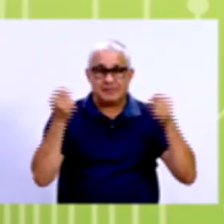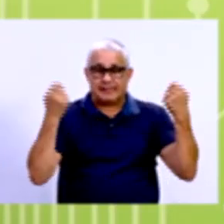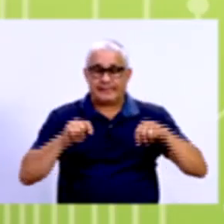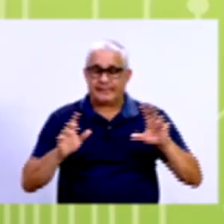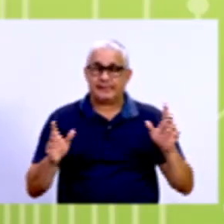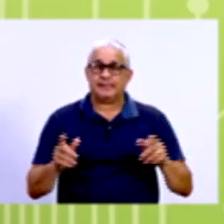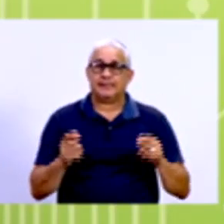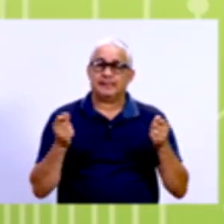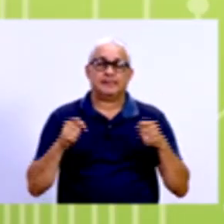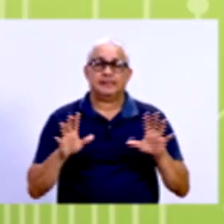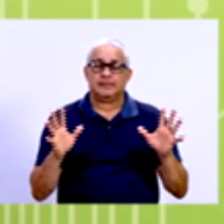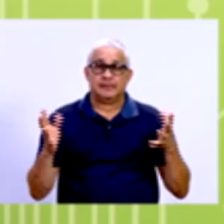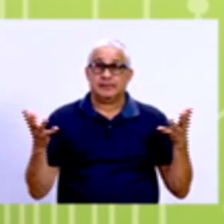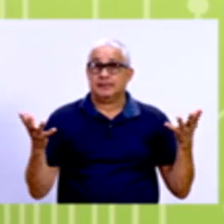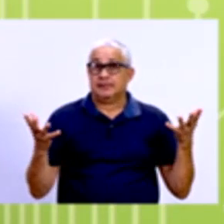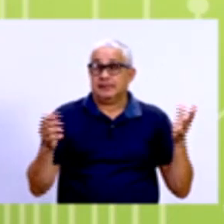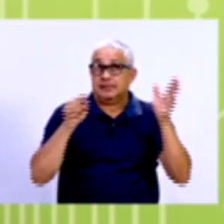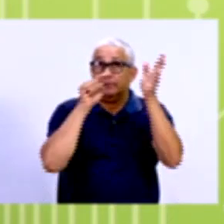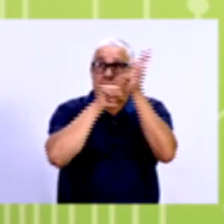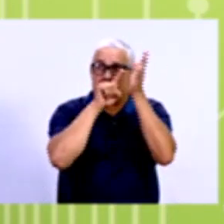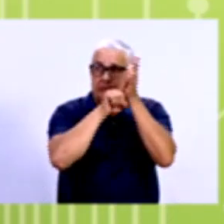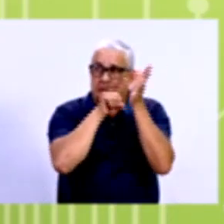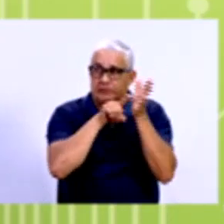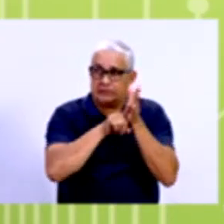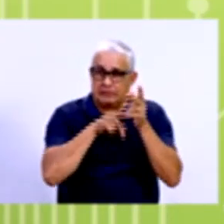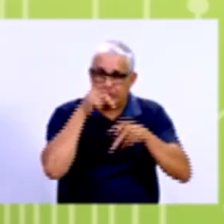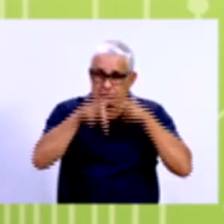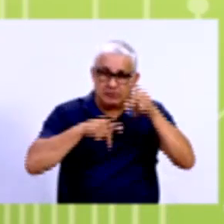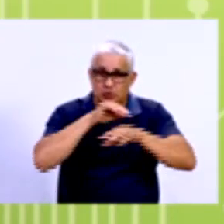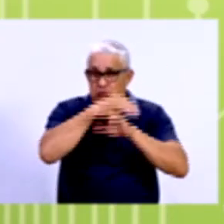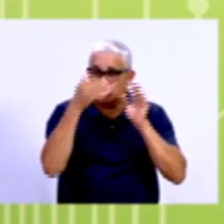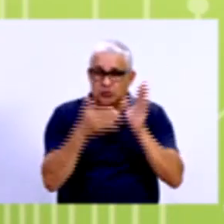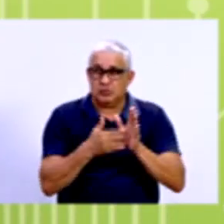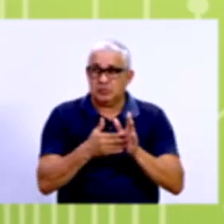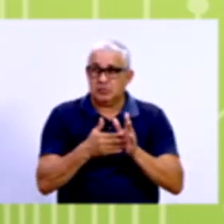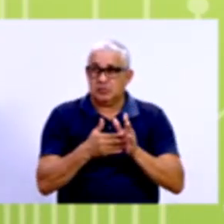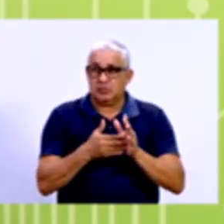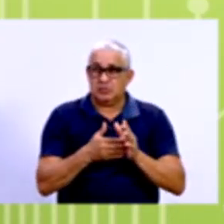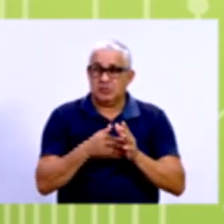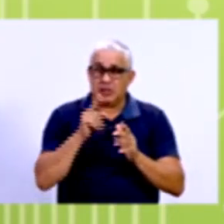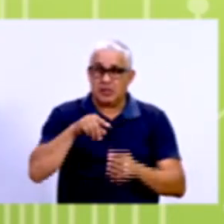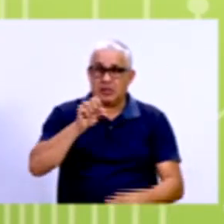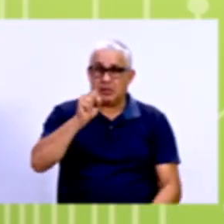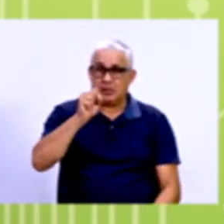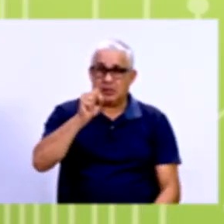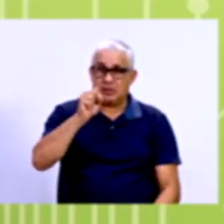fazer, por exemplo, um questionário com a população toda, o que seria o censo, né?